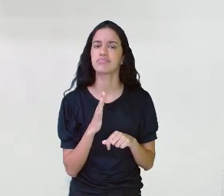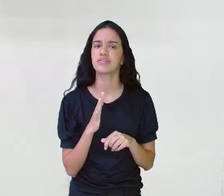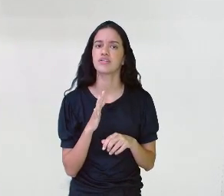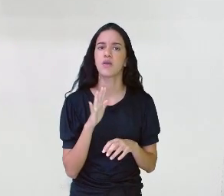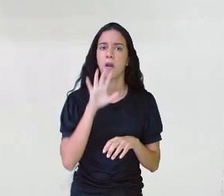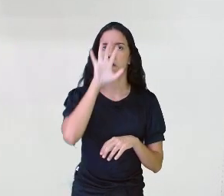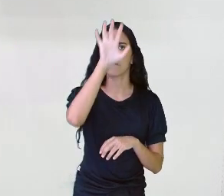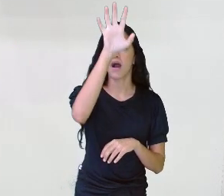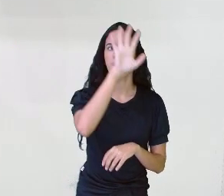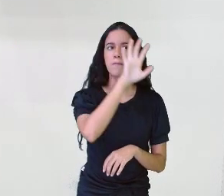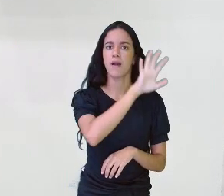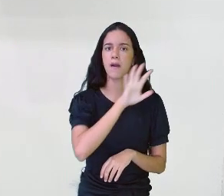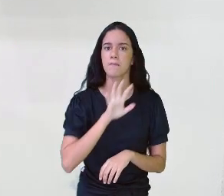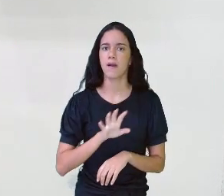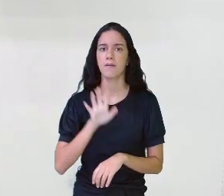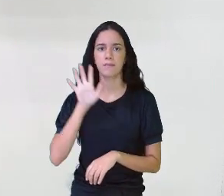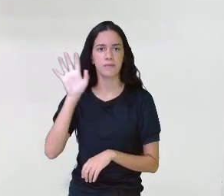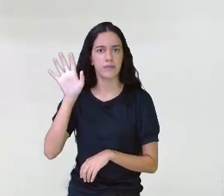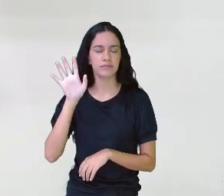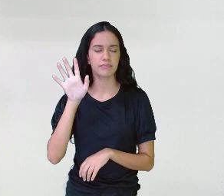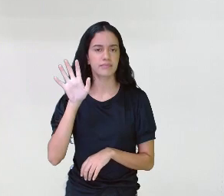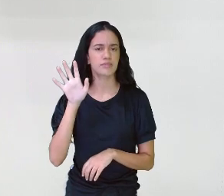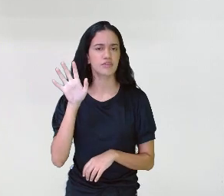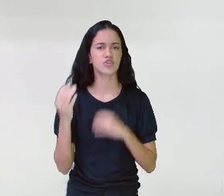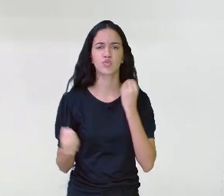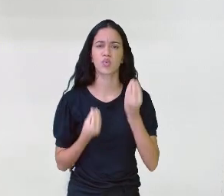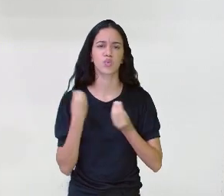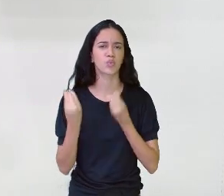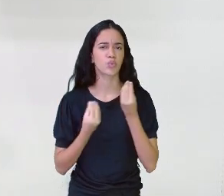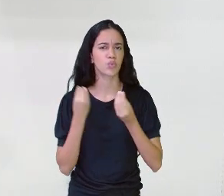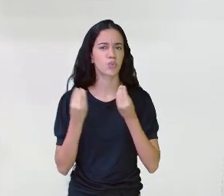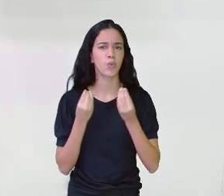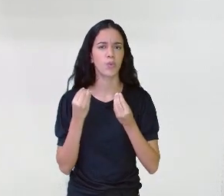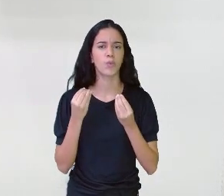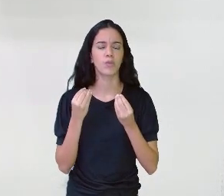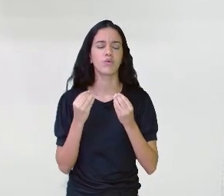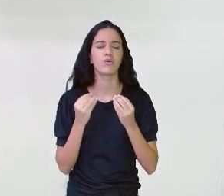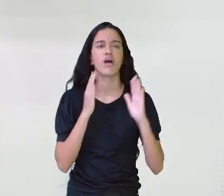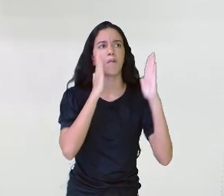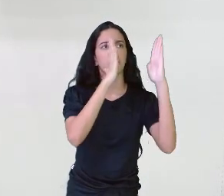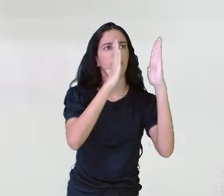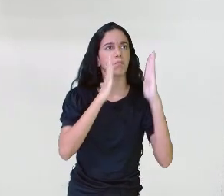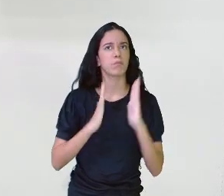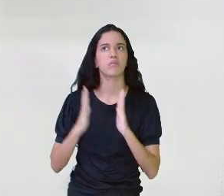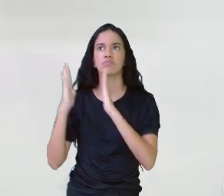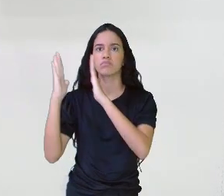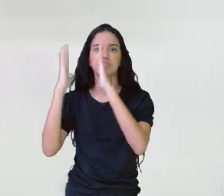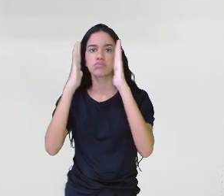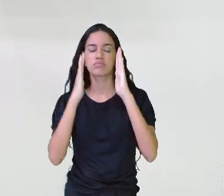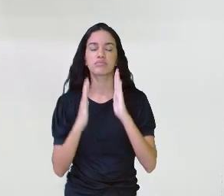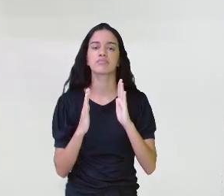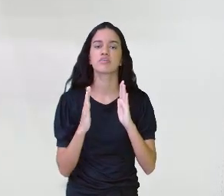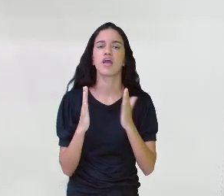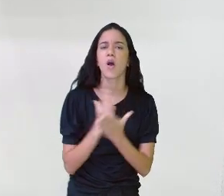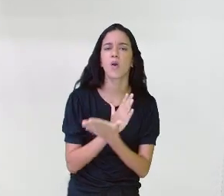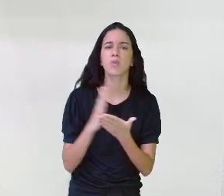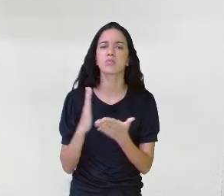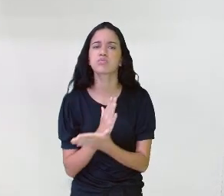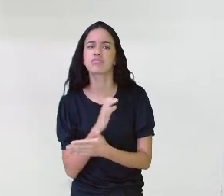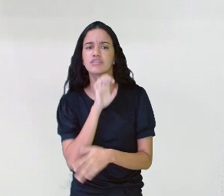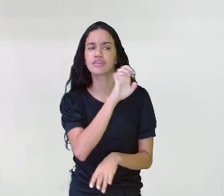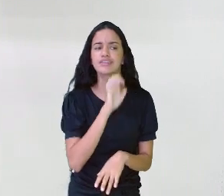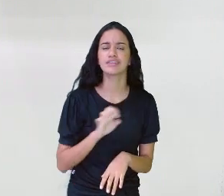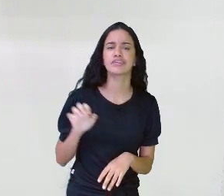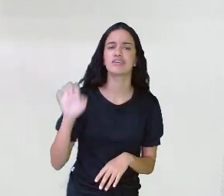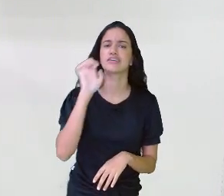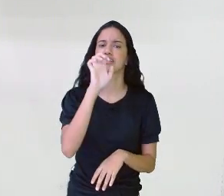regiões? Como é que é feita essa divisão? Como é que alguns estados estão numa